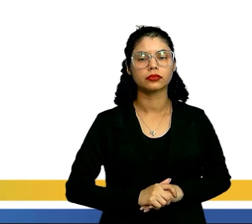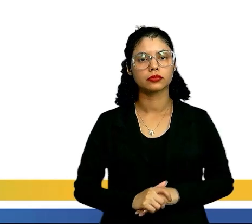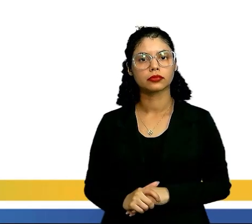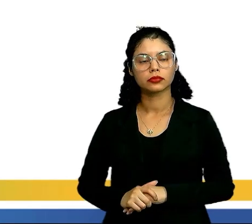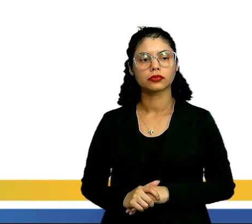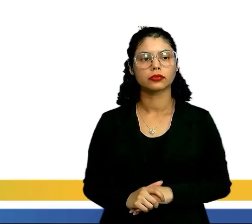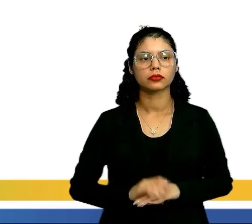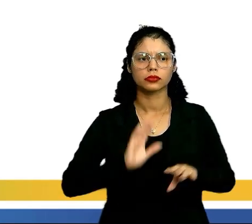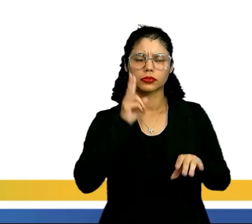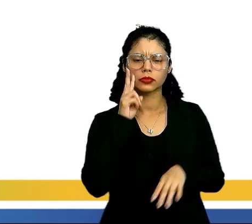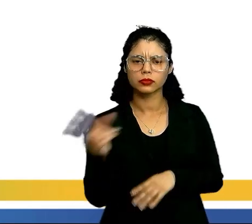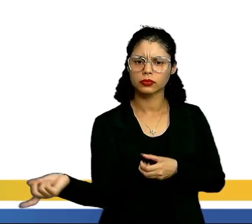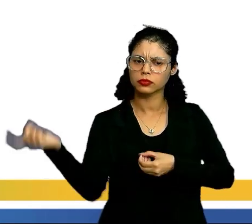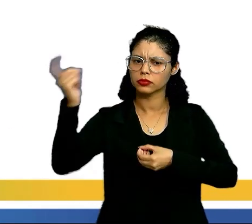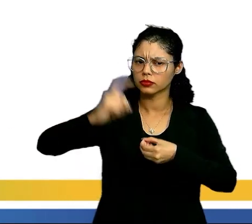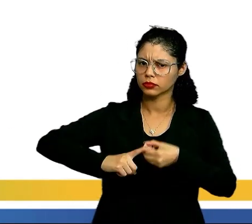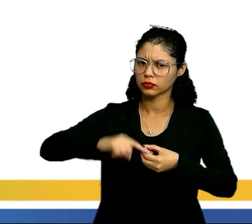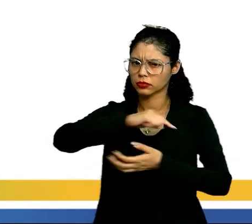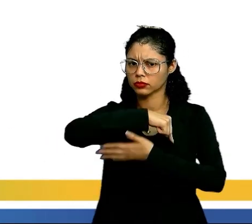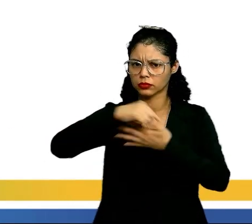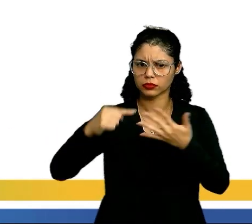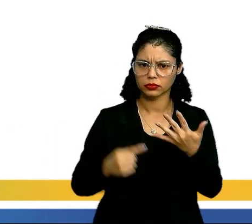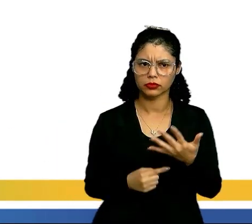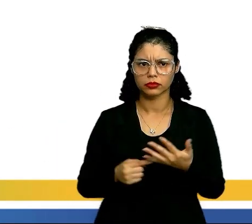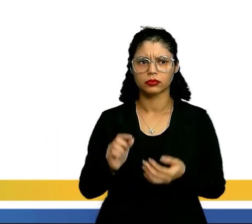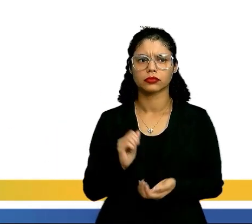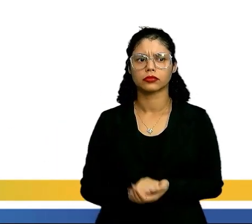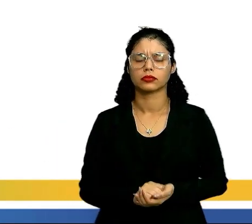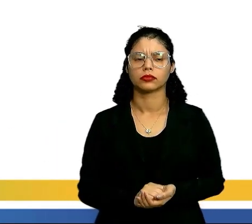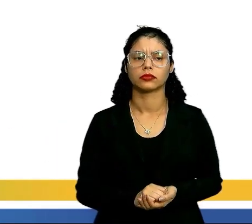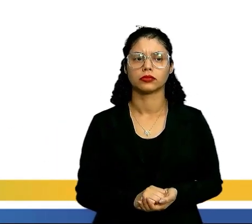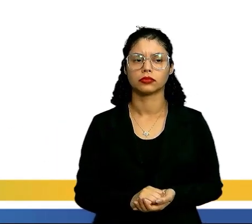27. Mas vamos voltar ali um pouco.